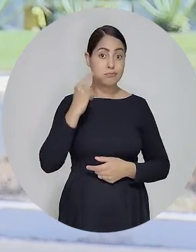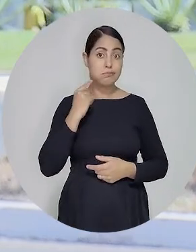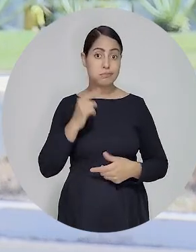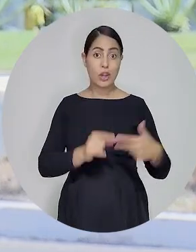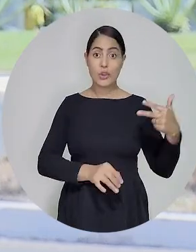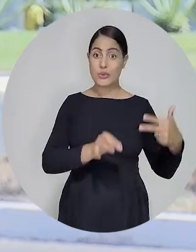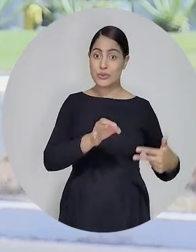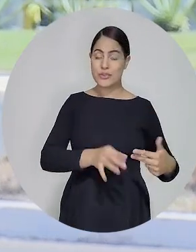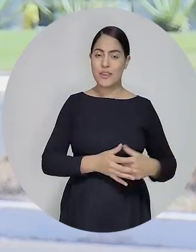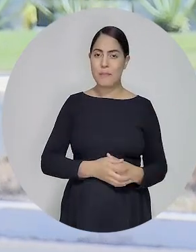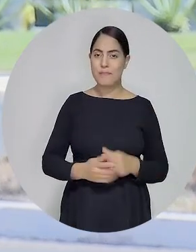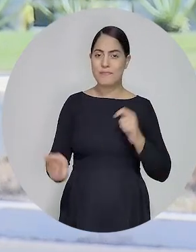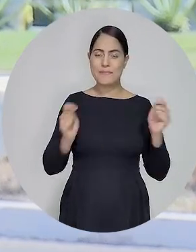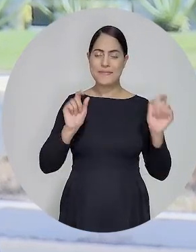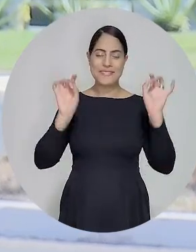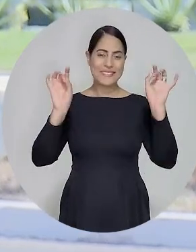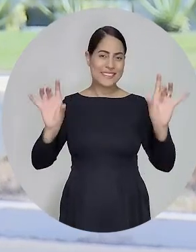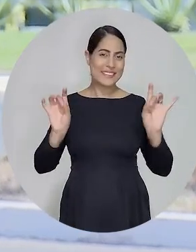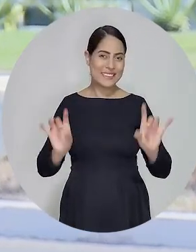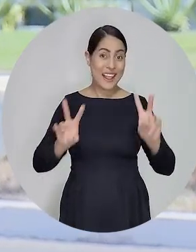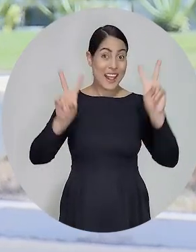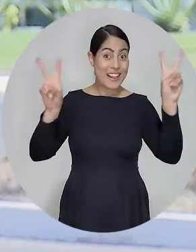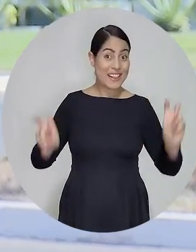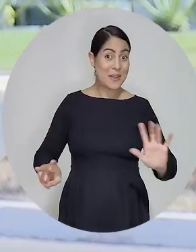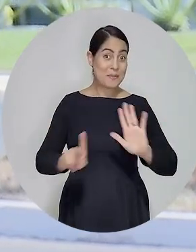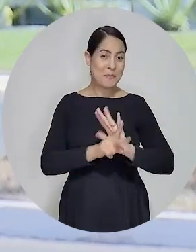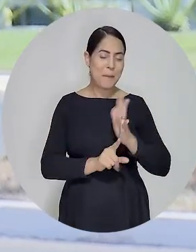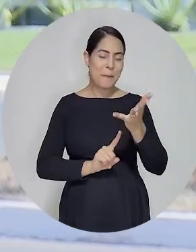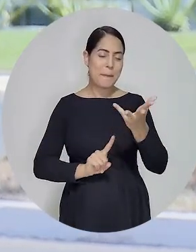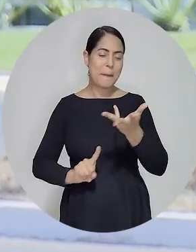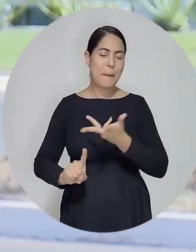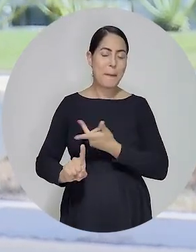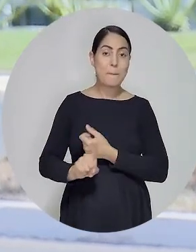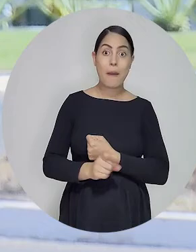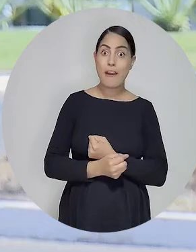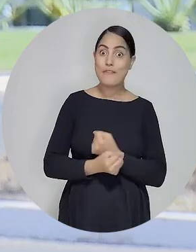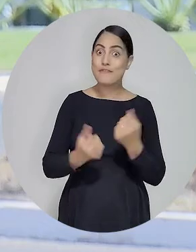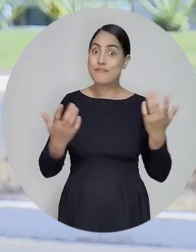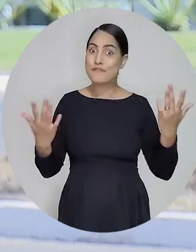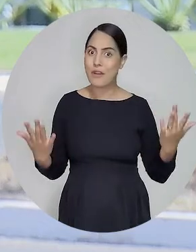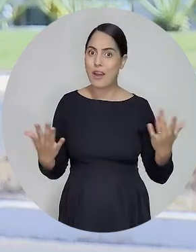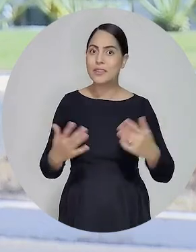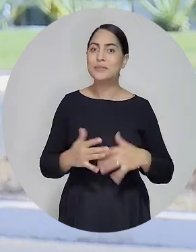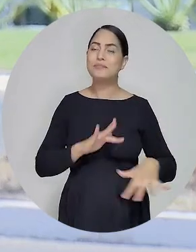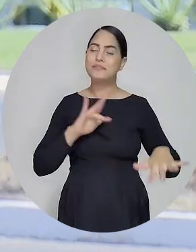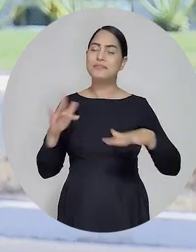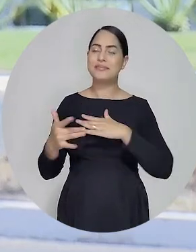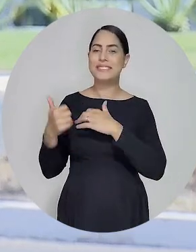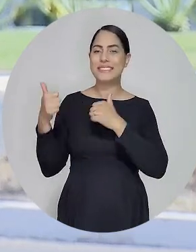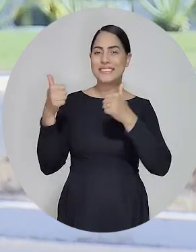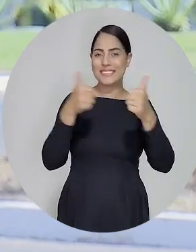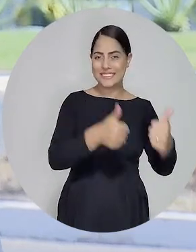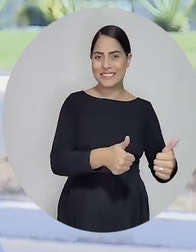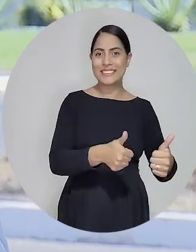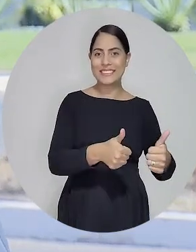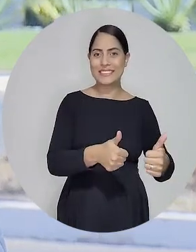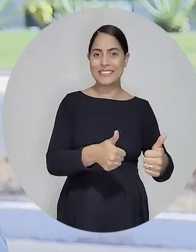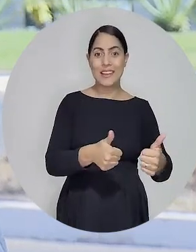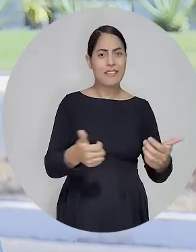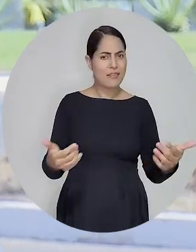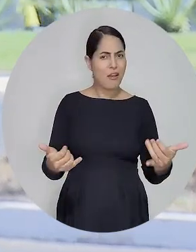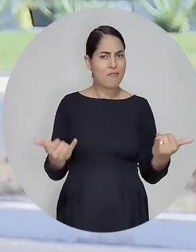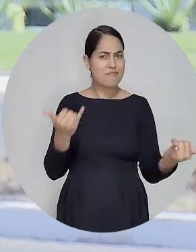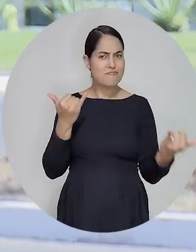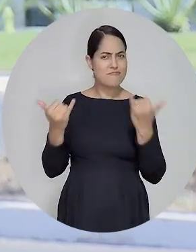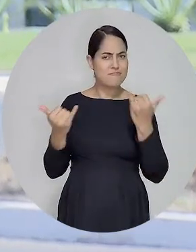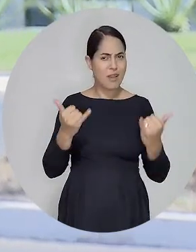da advocacia e do judiciário, além de acompanhar entrevistas especiais, matérias exclusivas e muito mais. Não deixe de